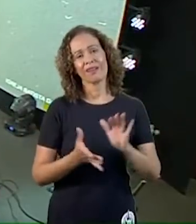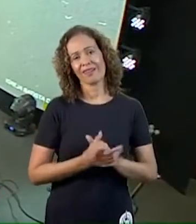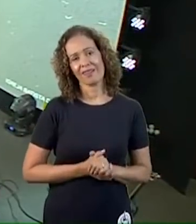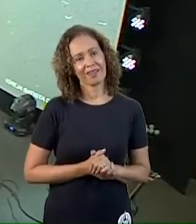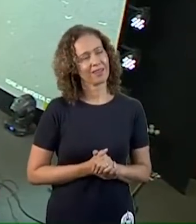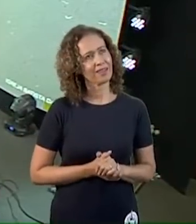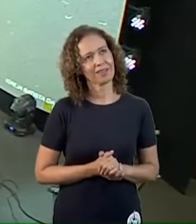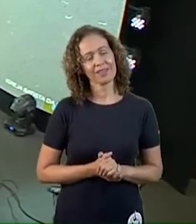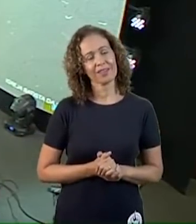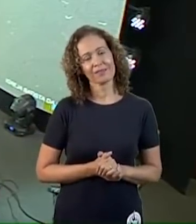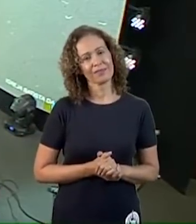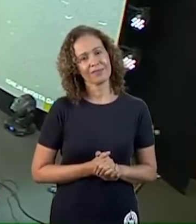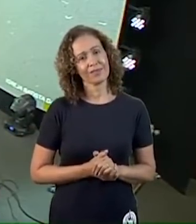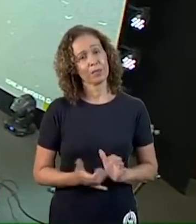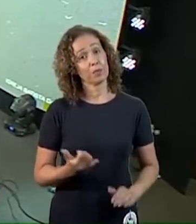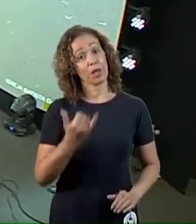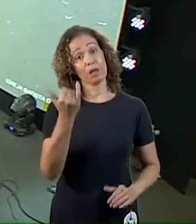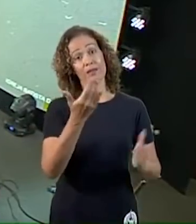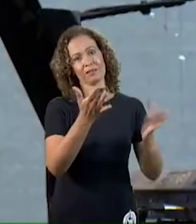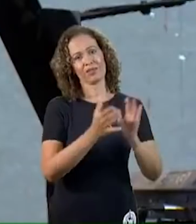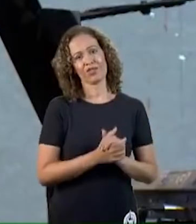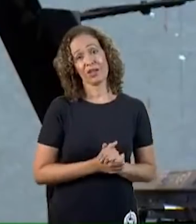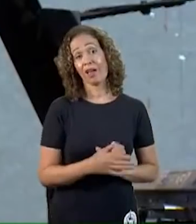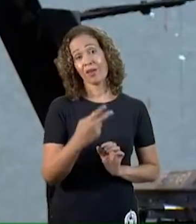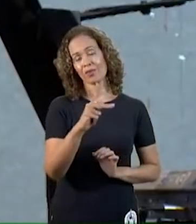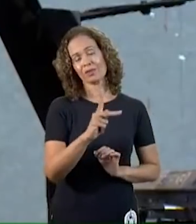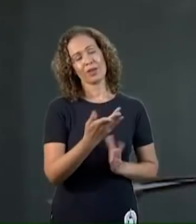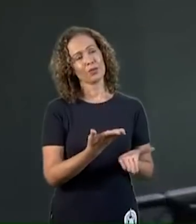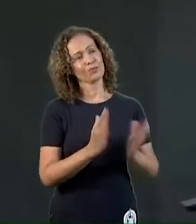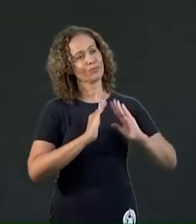de todo o universo, eu não cumpri seu prazo.